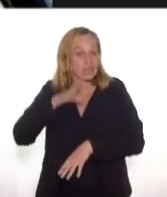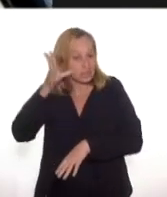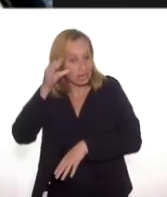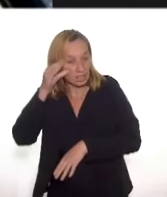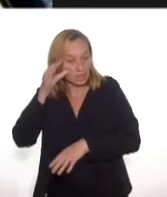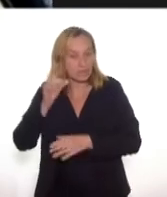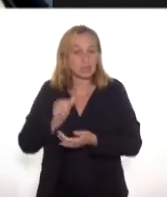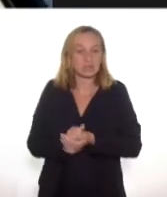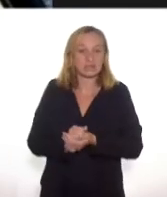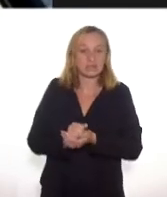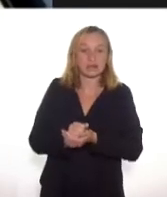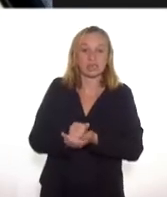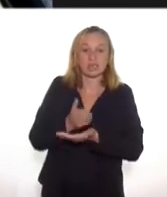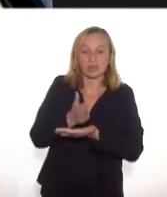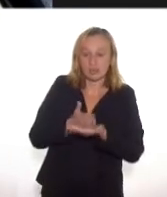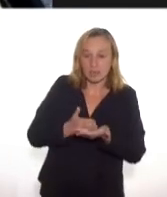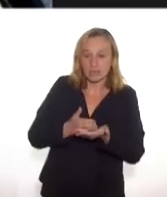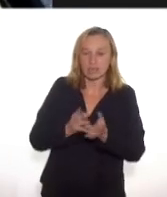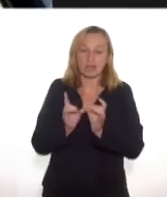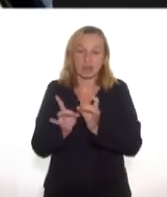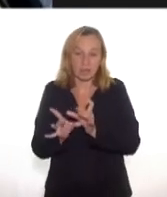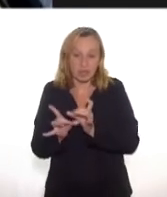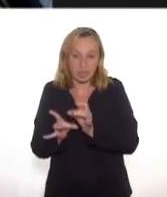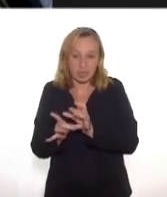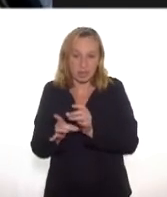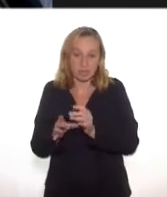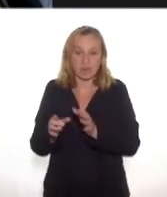para uma parceria público-privada.